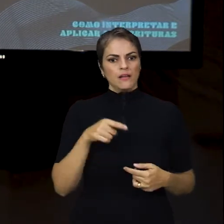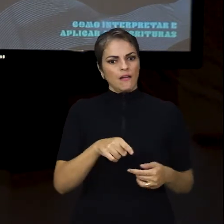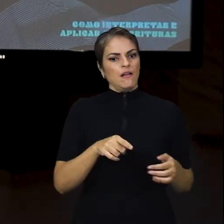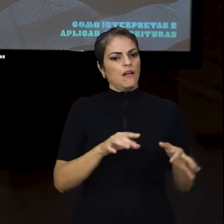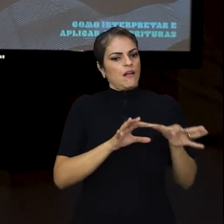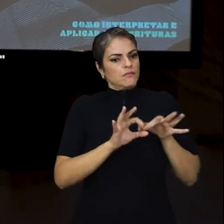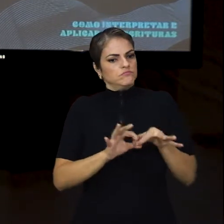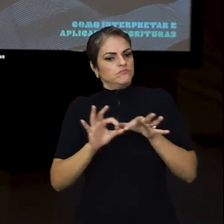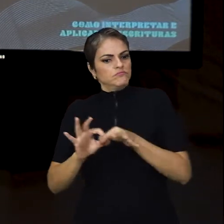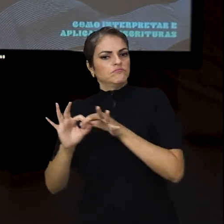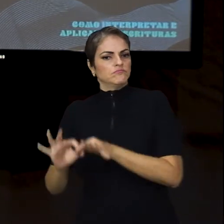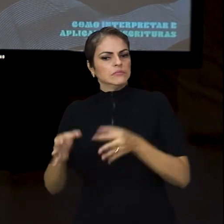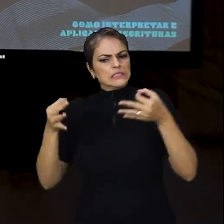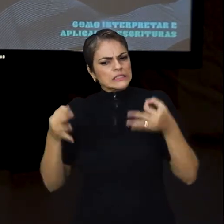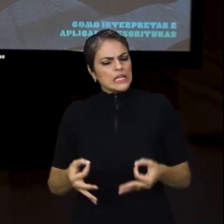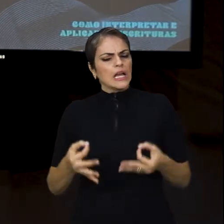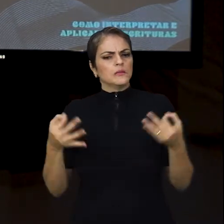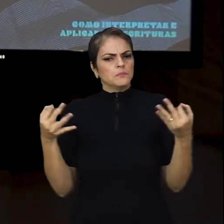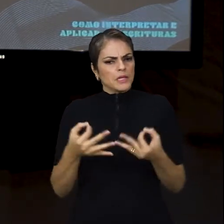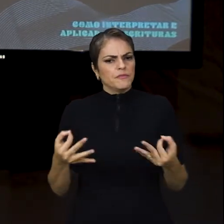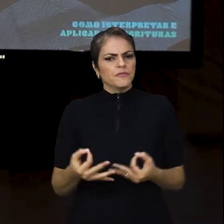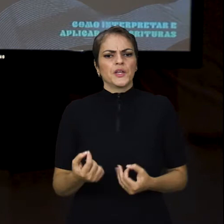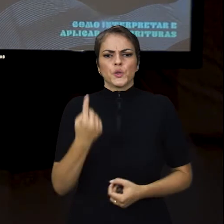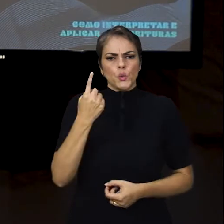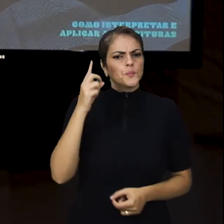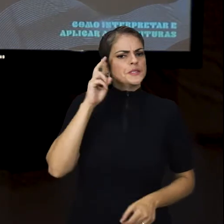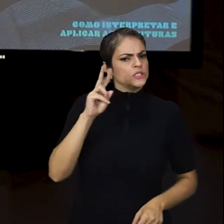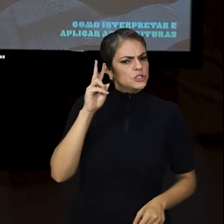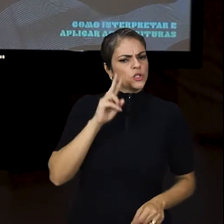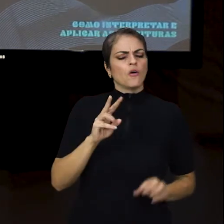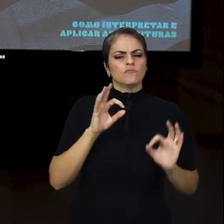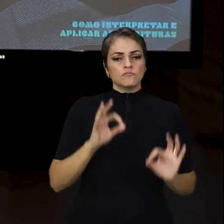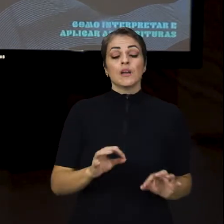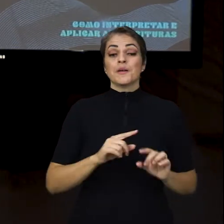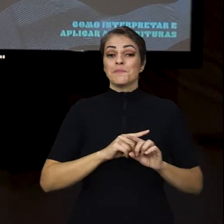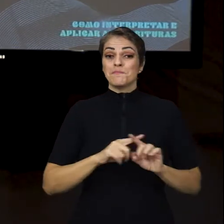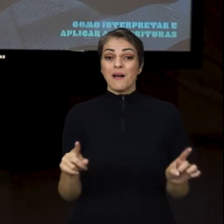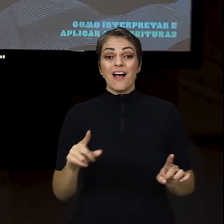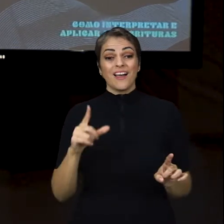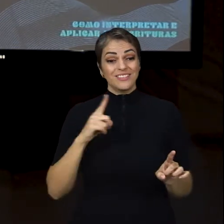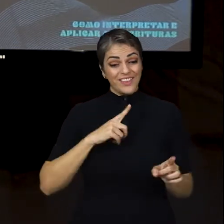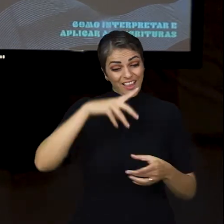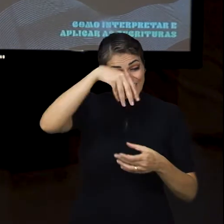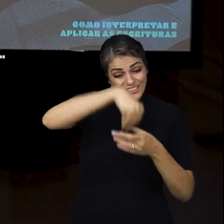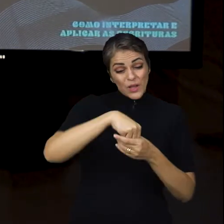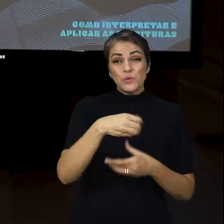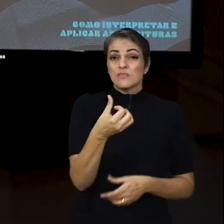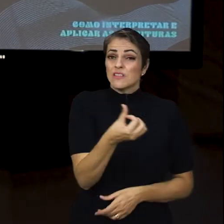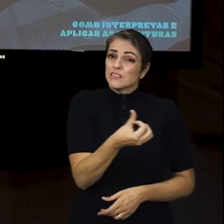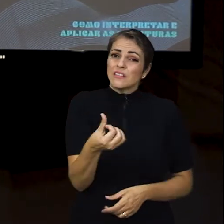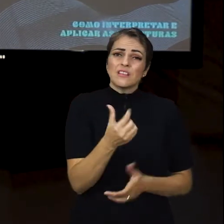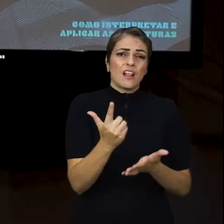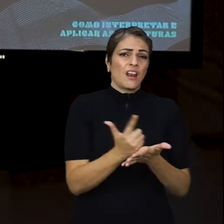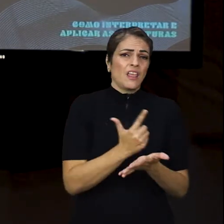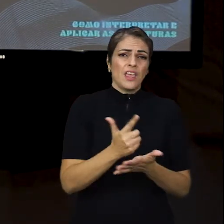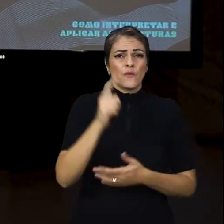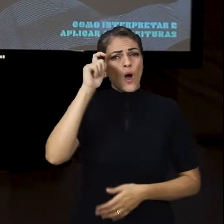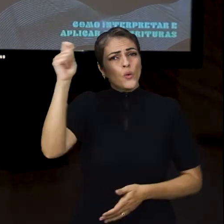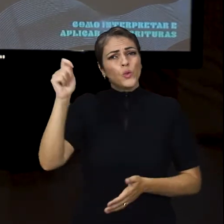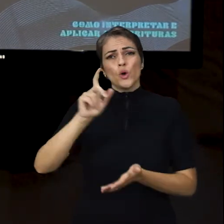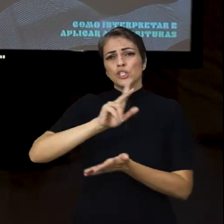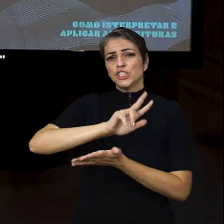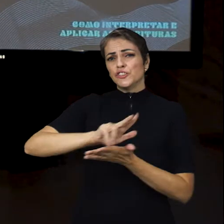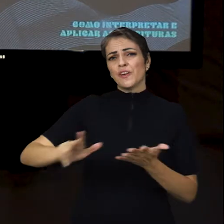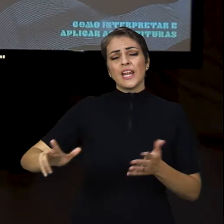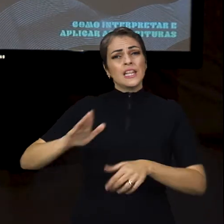uma história única e conectada. Mas são 66 livros com autores diferentes, escritos em